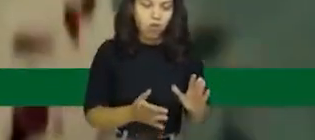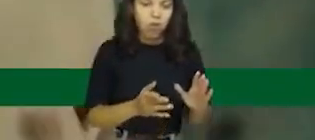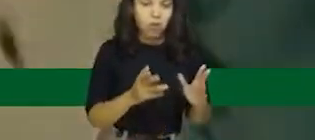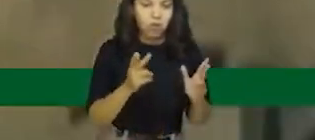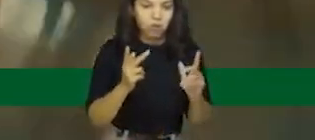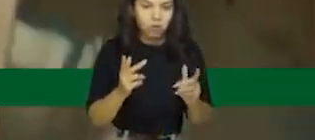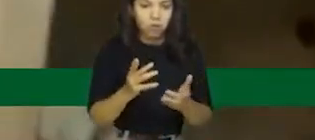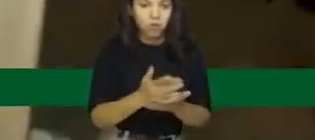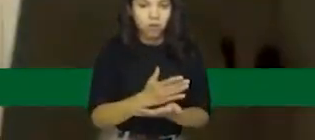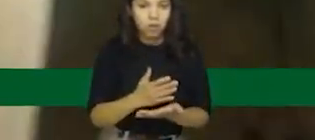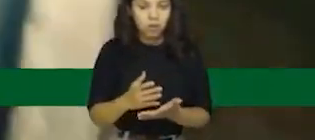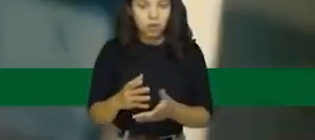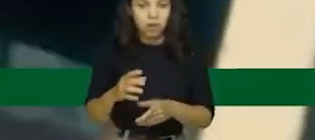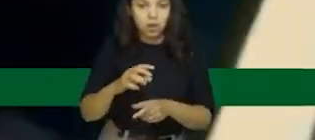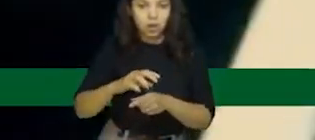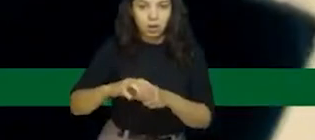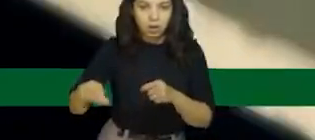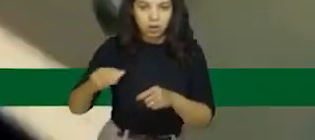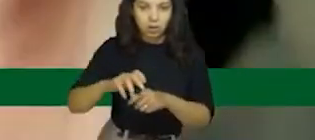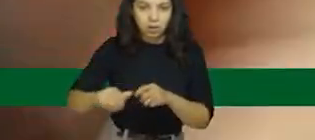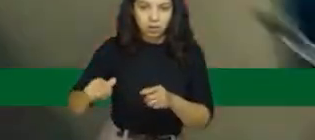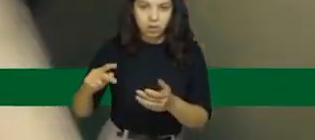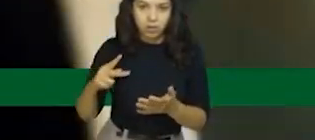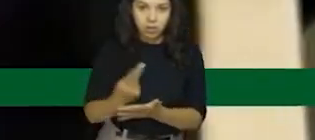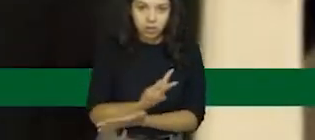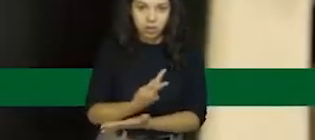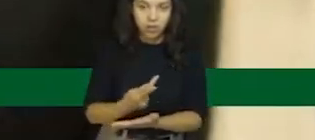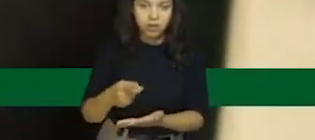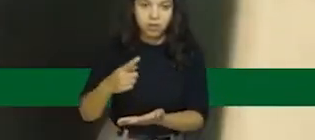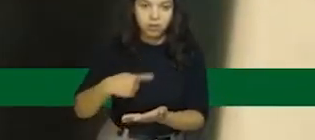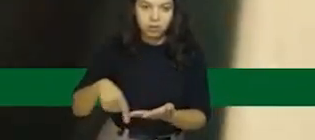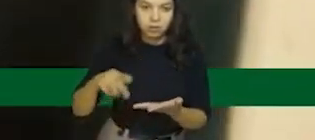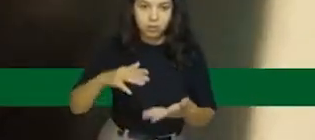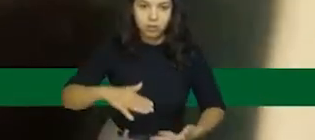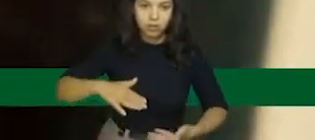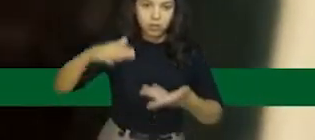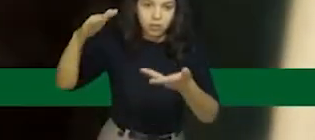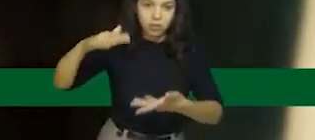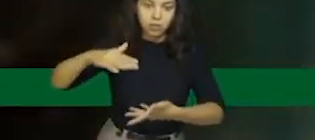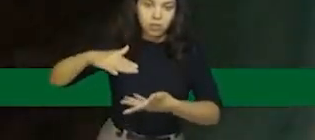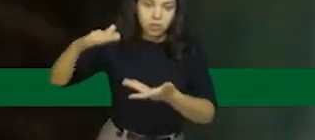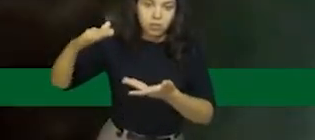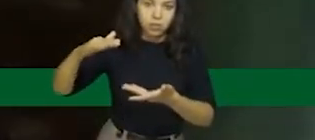jogamos fora, as falhas sendo exportadas para a China.